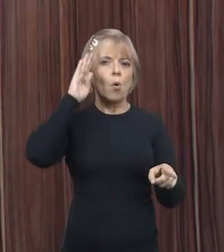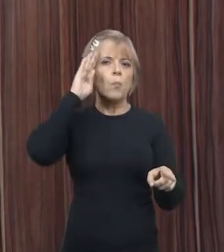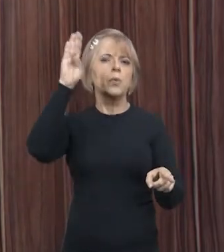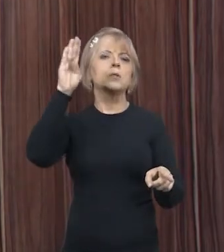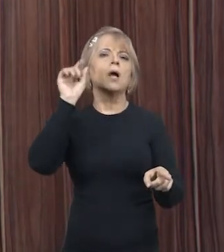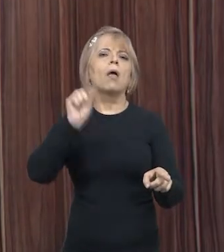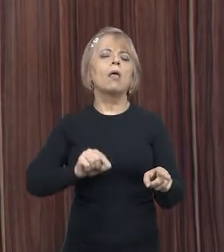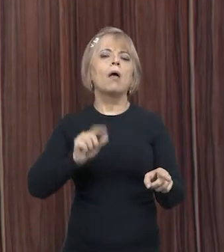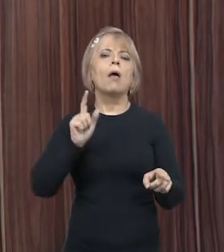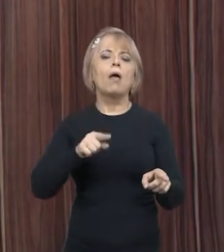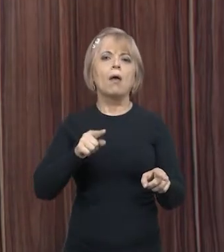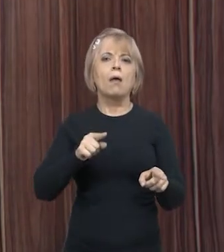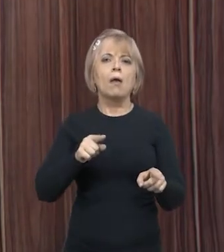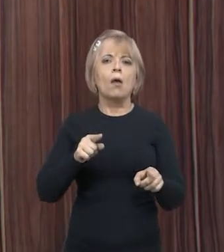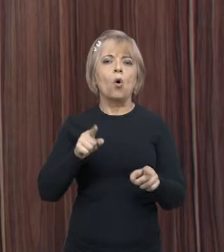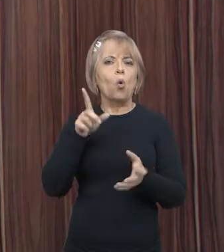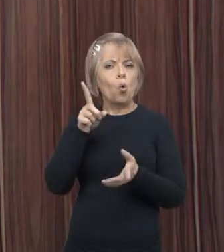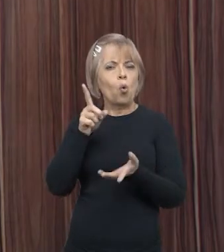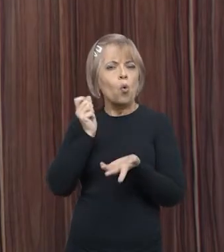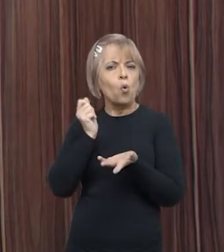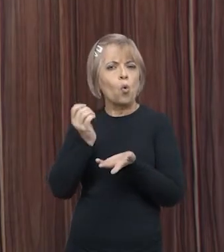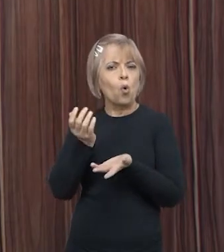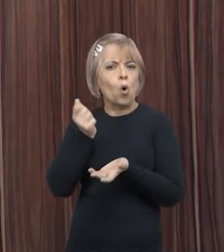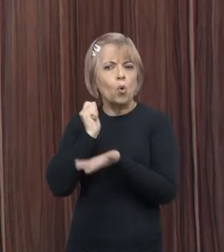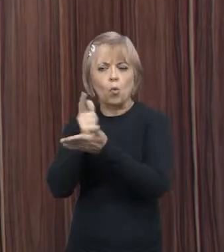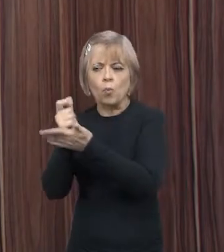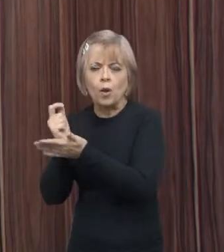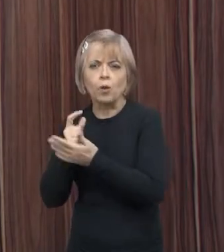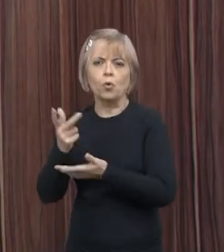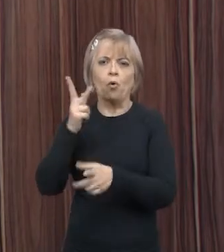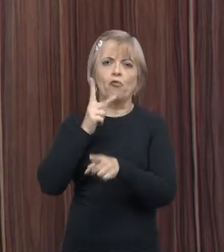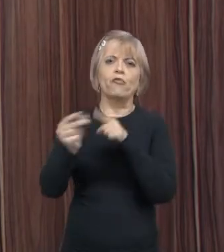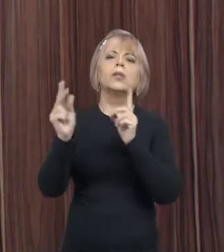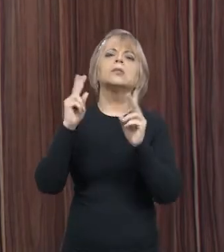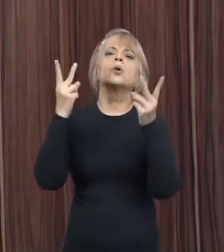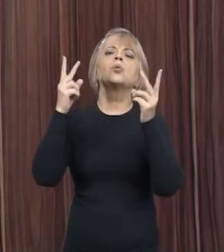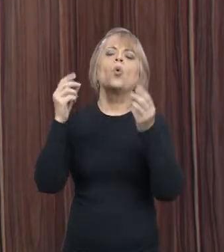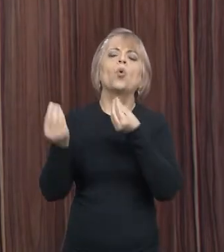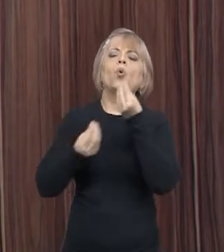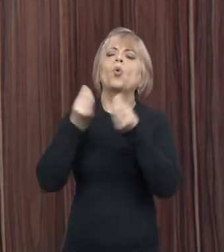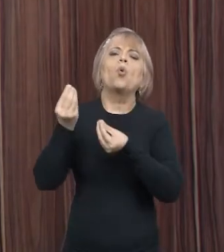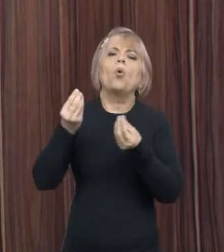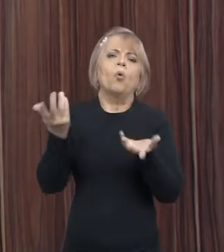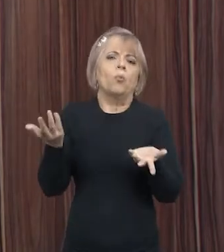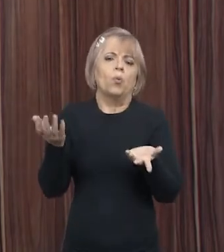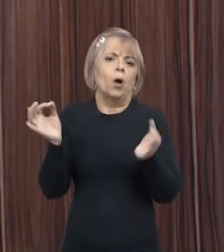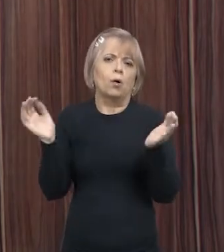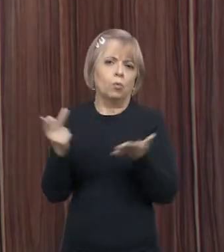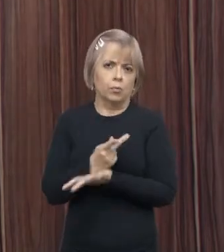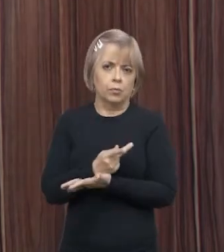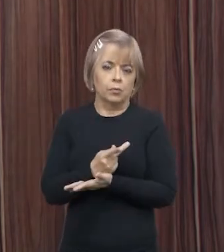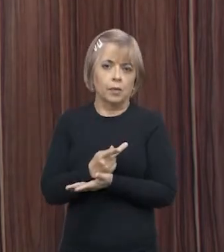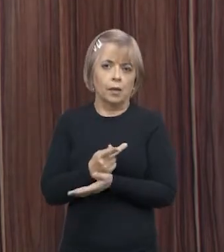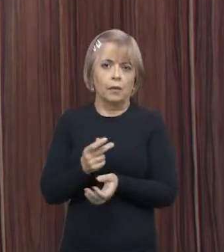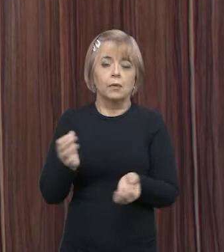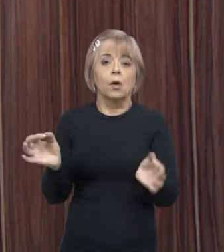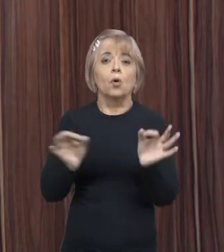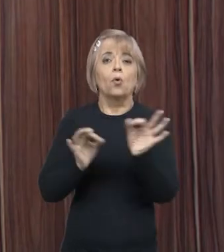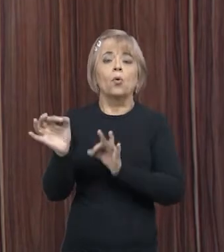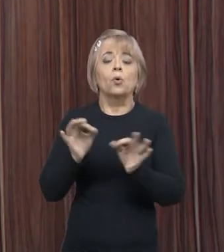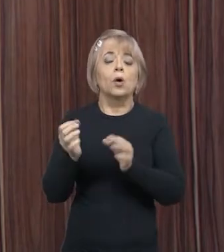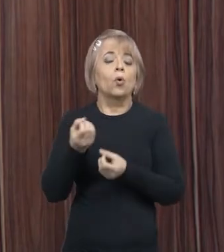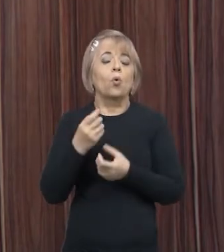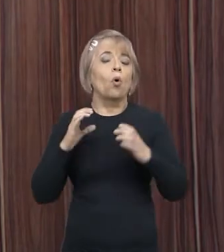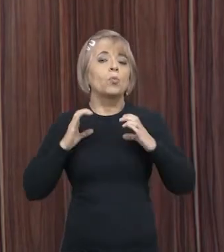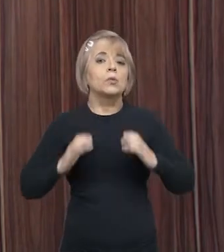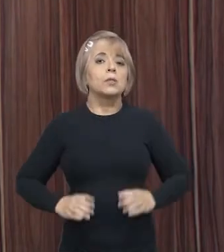o Consumidor Vencedor, né? E a senhora poderia falar sobre ele, como é que ele funciona, como é que o cidadão ele consegue seguir